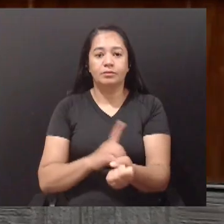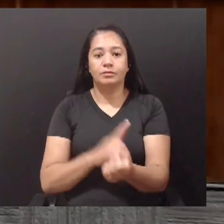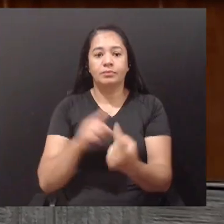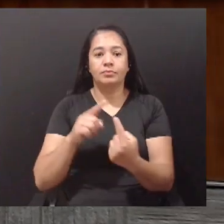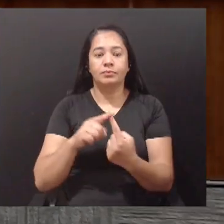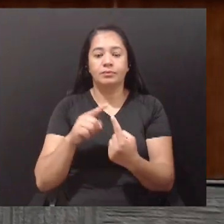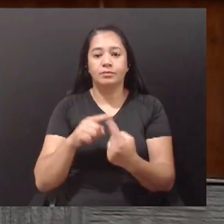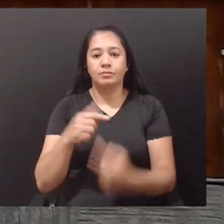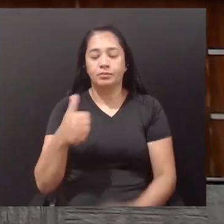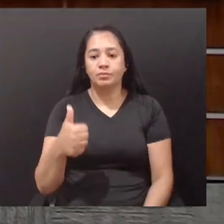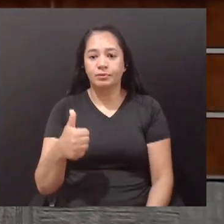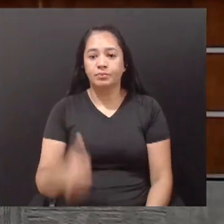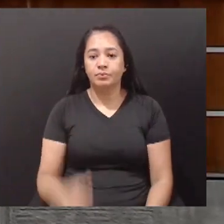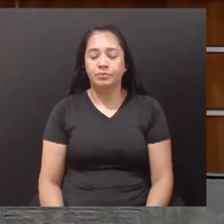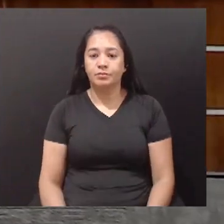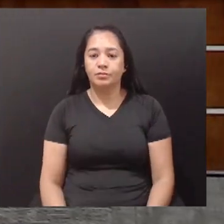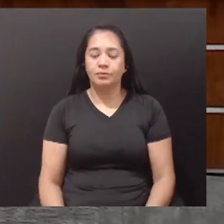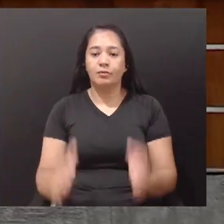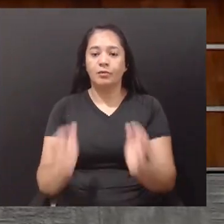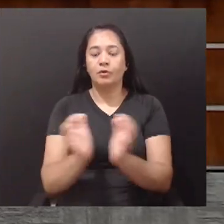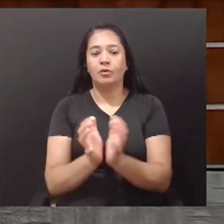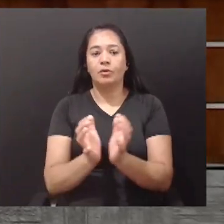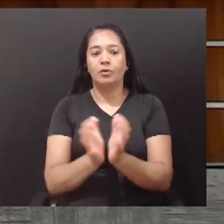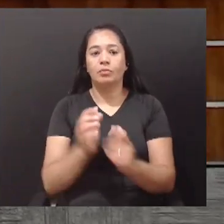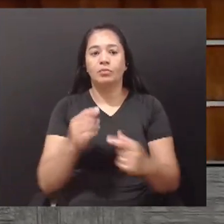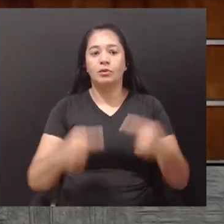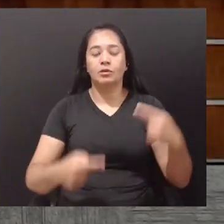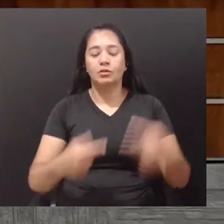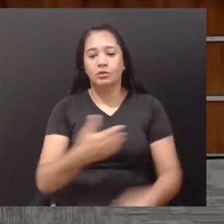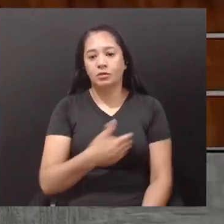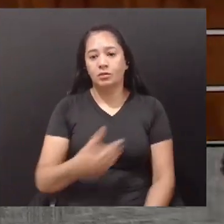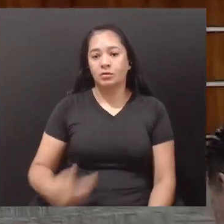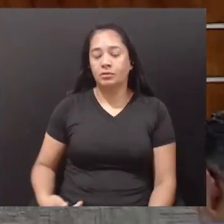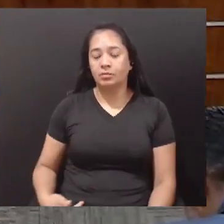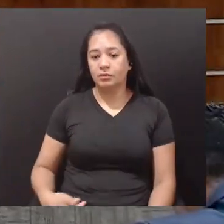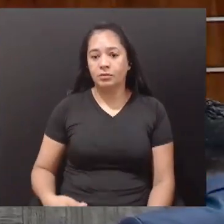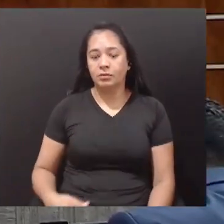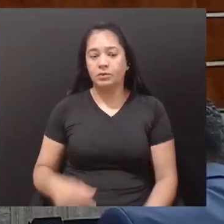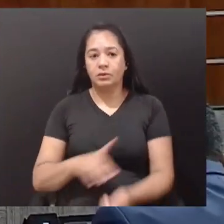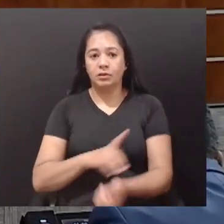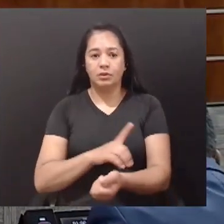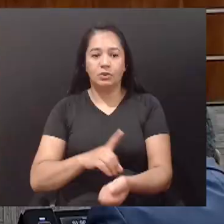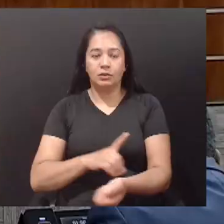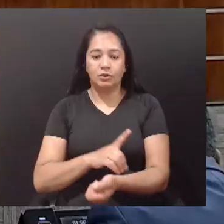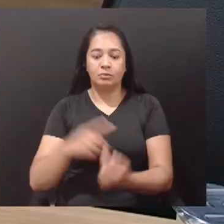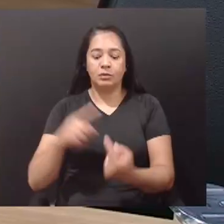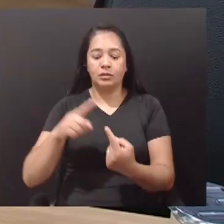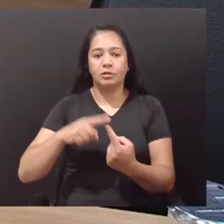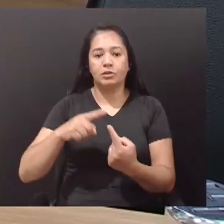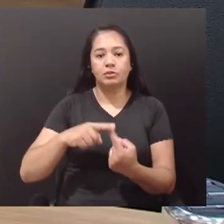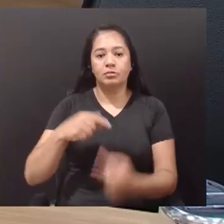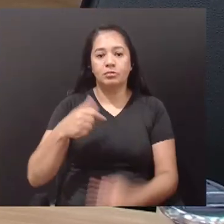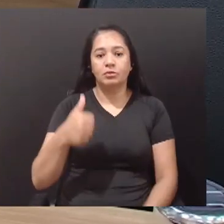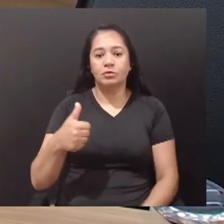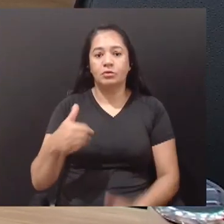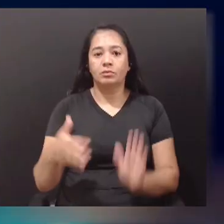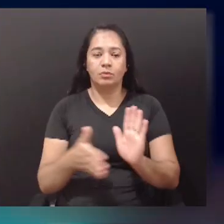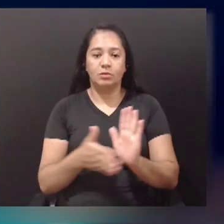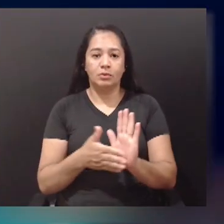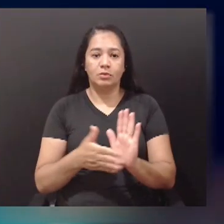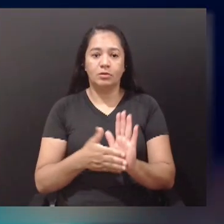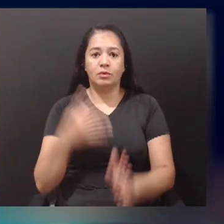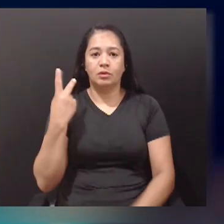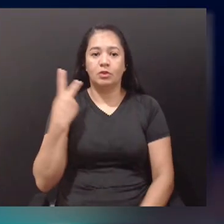A Frente Parlamentar de Políticas Públicas relacionadas a diabetes tipo 1 proposta pelo vereador Otto Alejandro